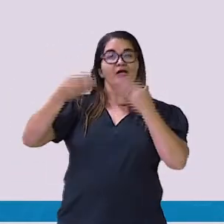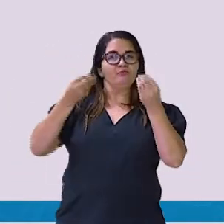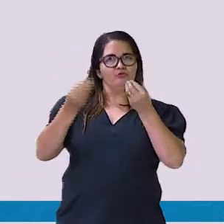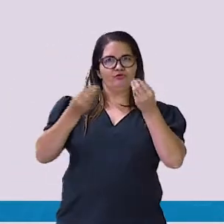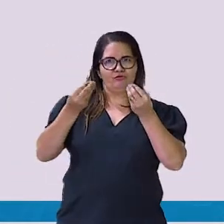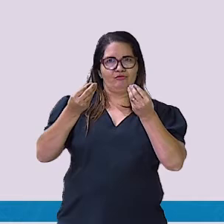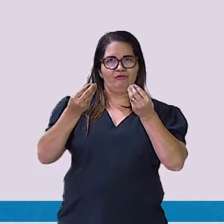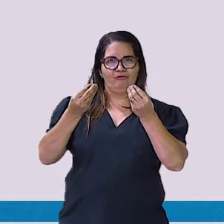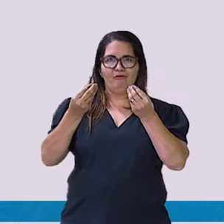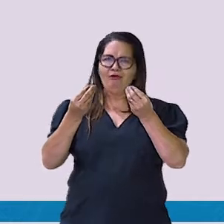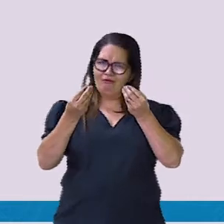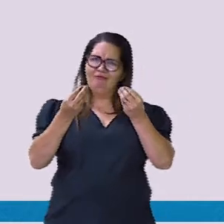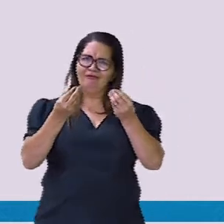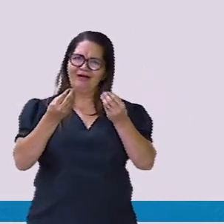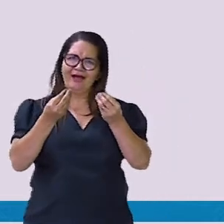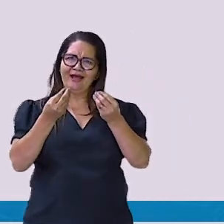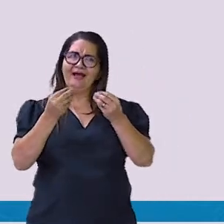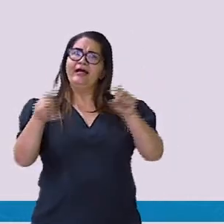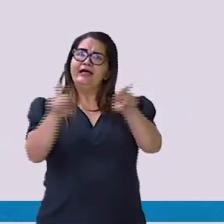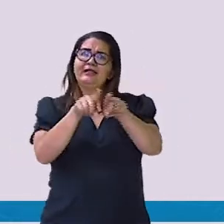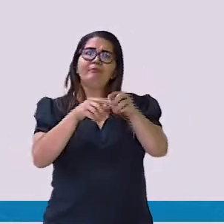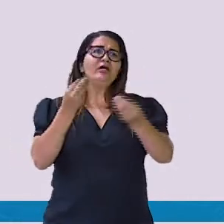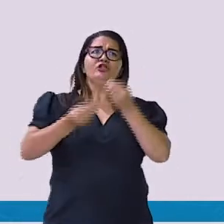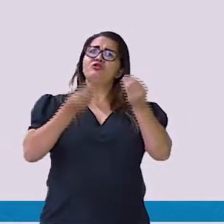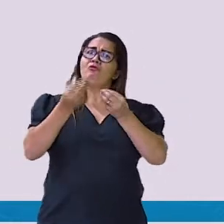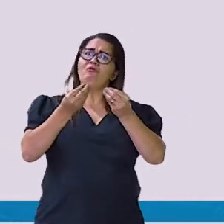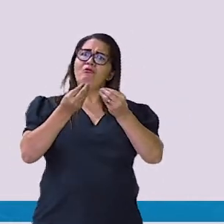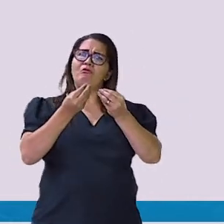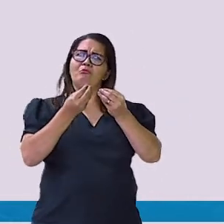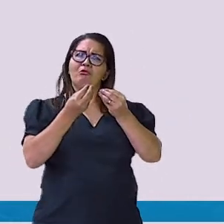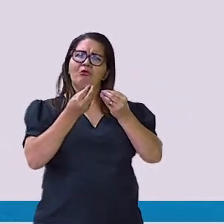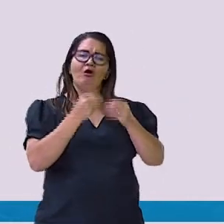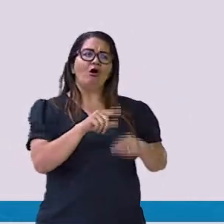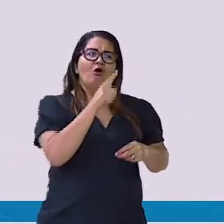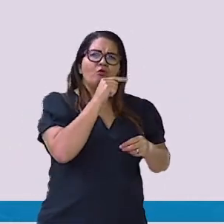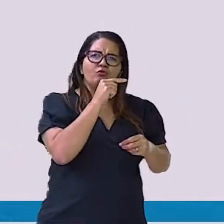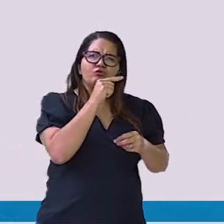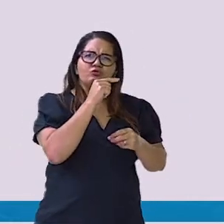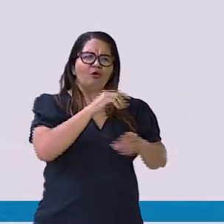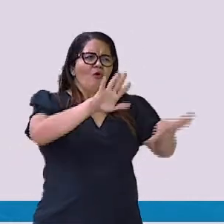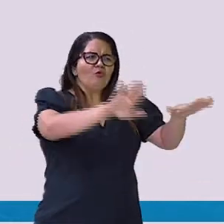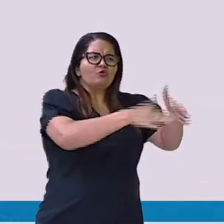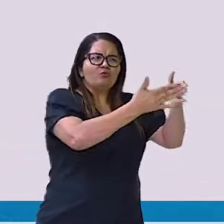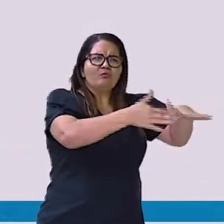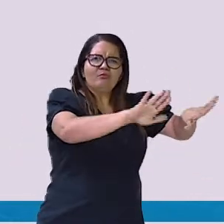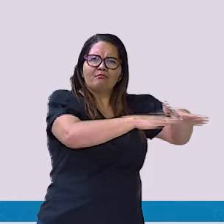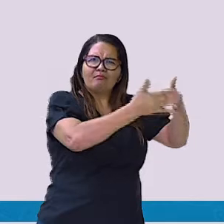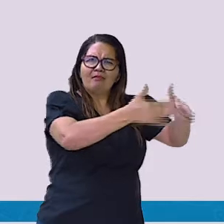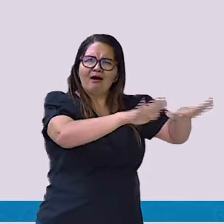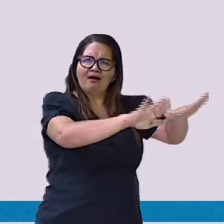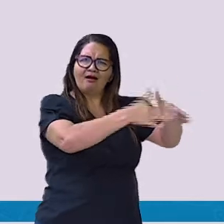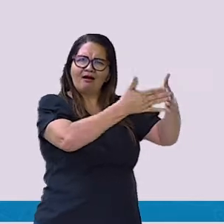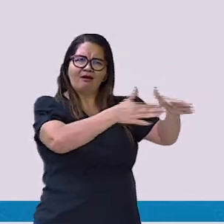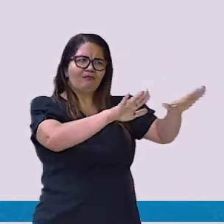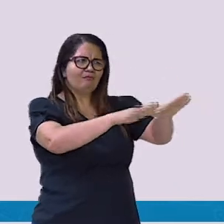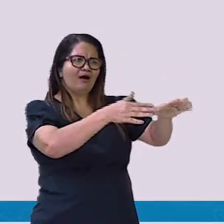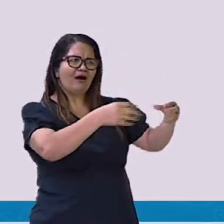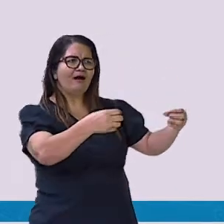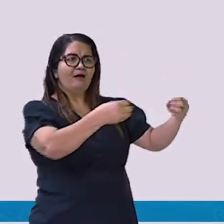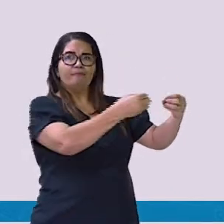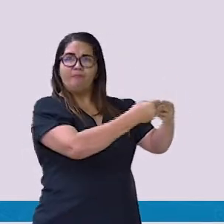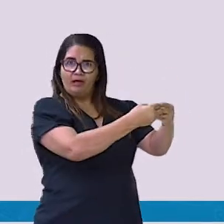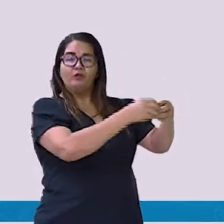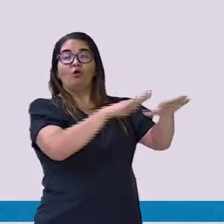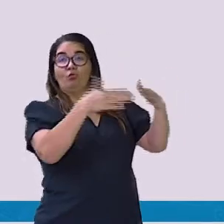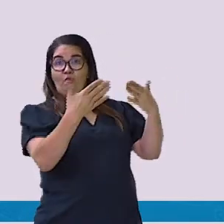Mediterrâneo, clima oceânico, continental e polar. Por que nós temos o clima oceânico e nós temos